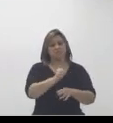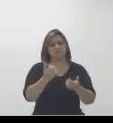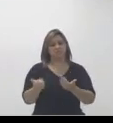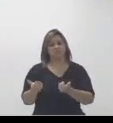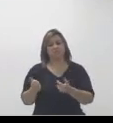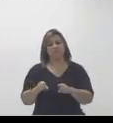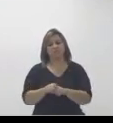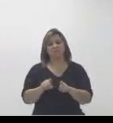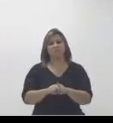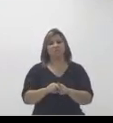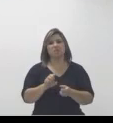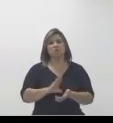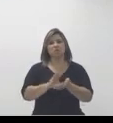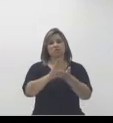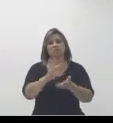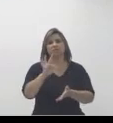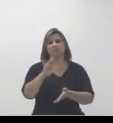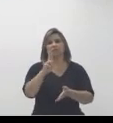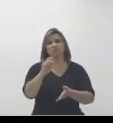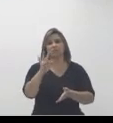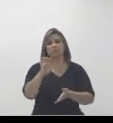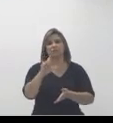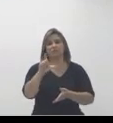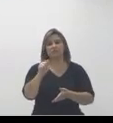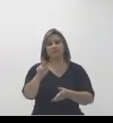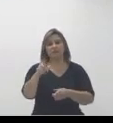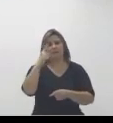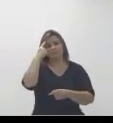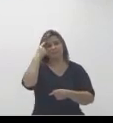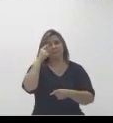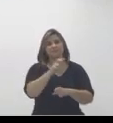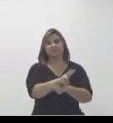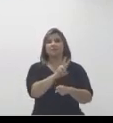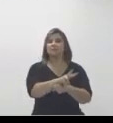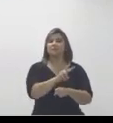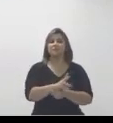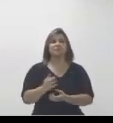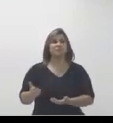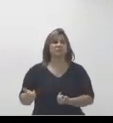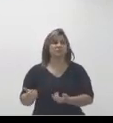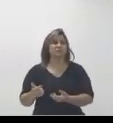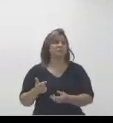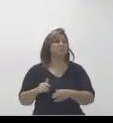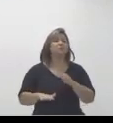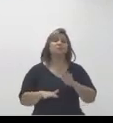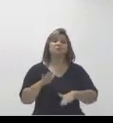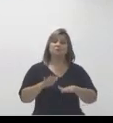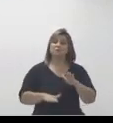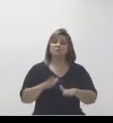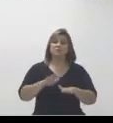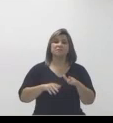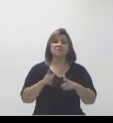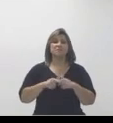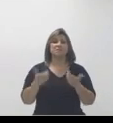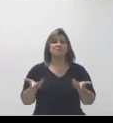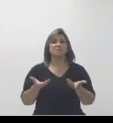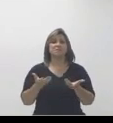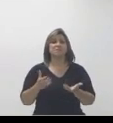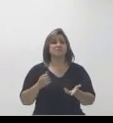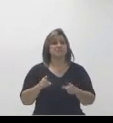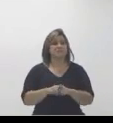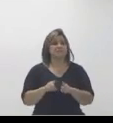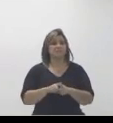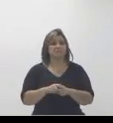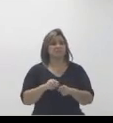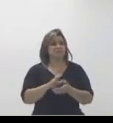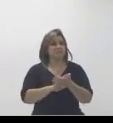alegando a prática uma medida de proteção aos adolescentes percebido que muitas vezes os casos sem nem ao menos passarem pela rápido são